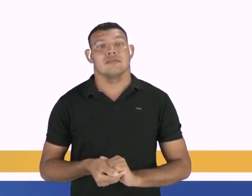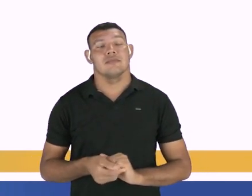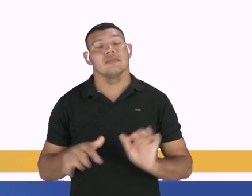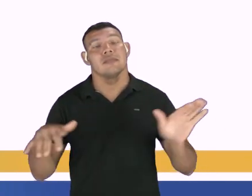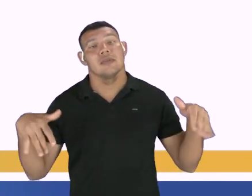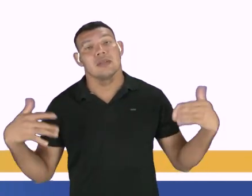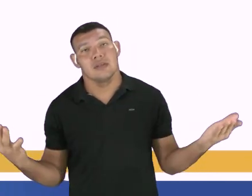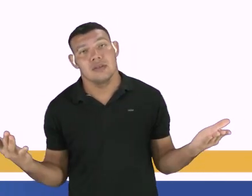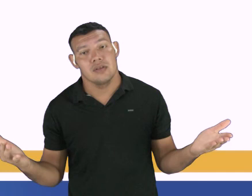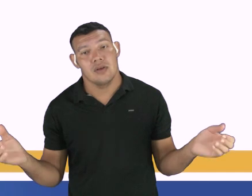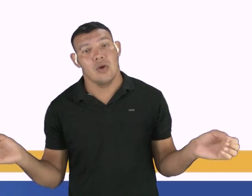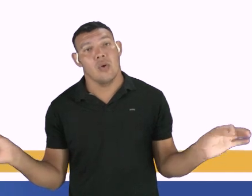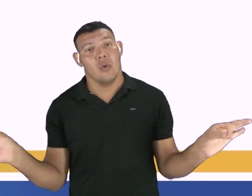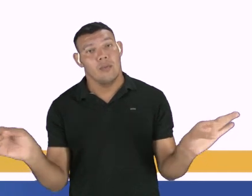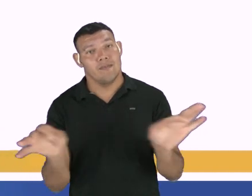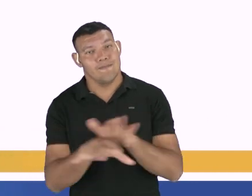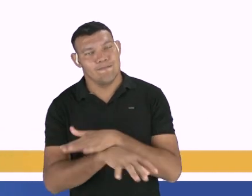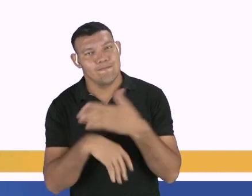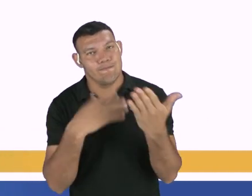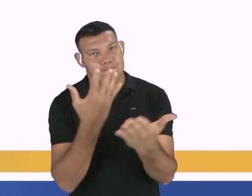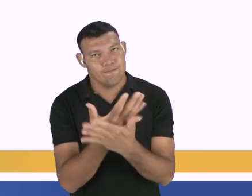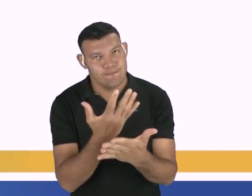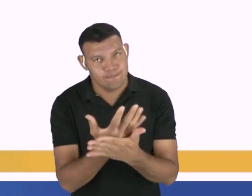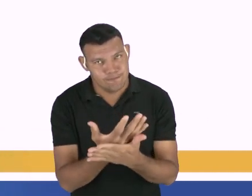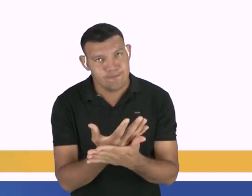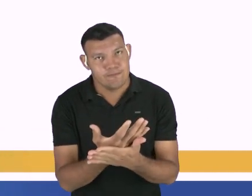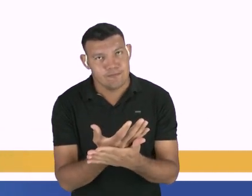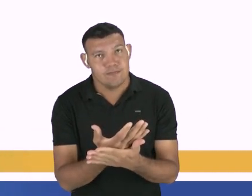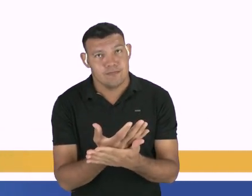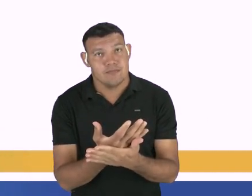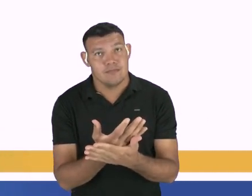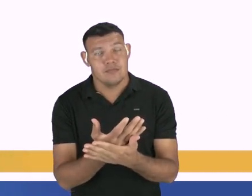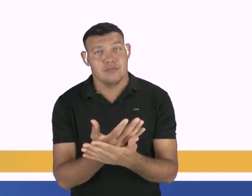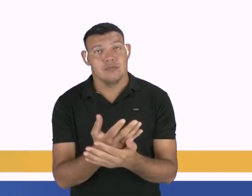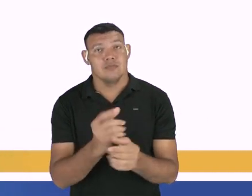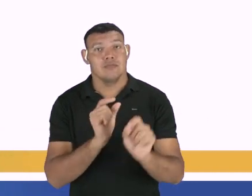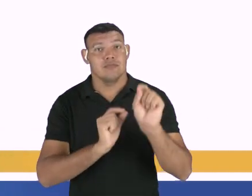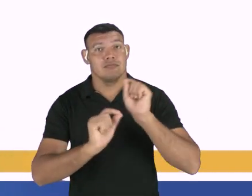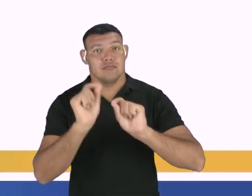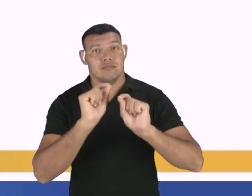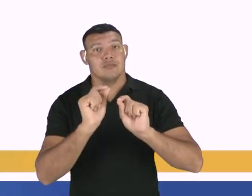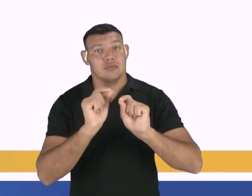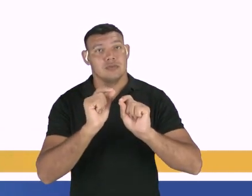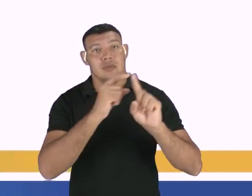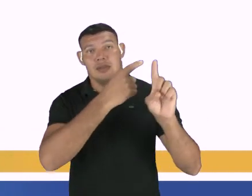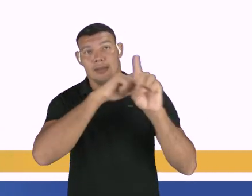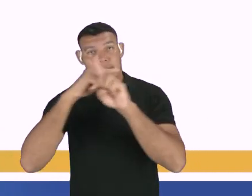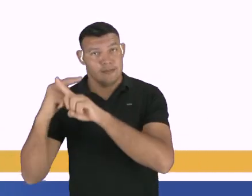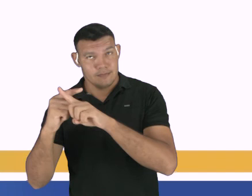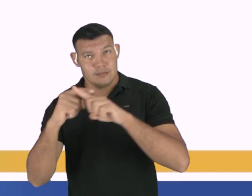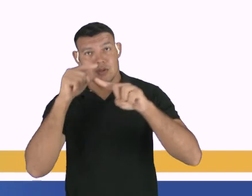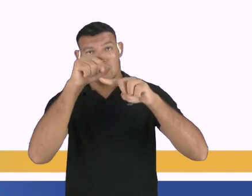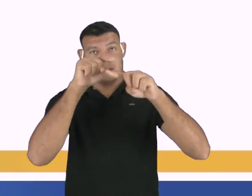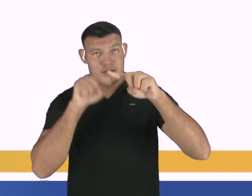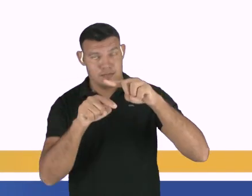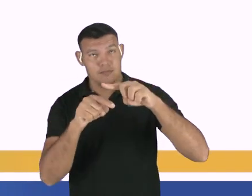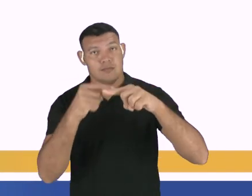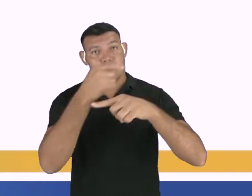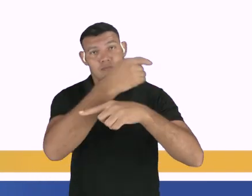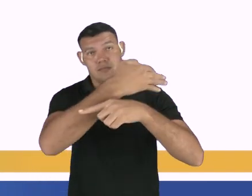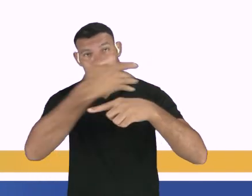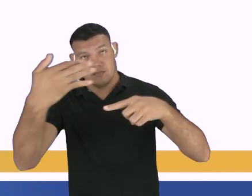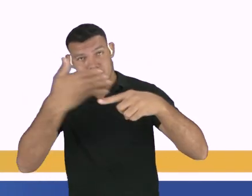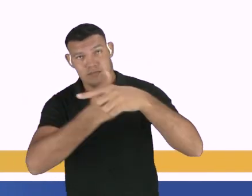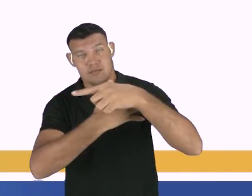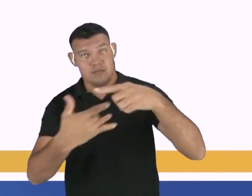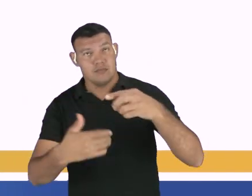Então, gente, por hoje é só. Hoje a gente encerra mais uma aula que a gente trabalhou a multiplicação e a divisão com números fracionários